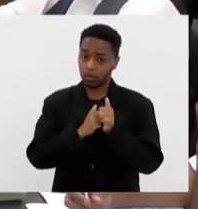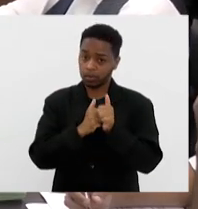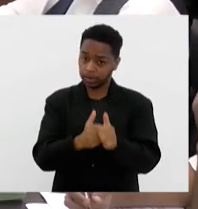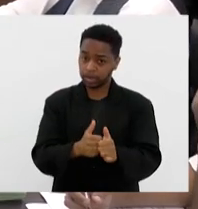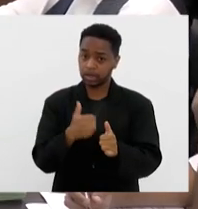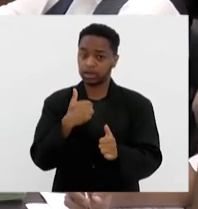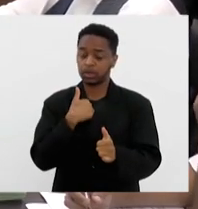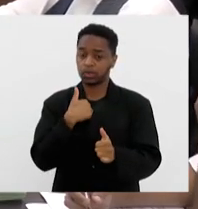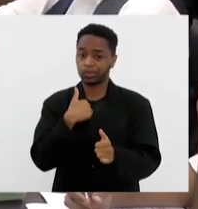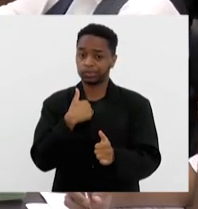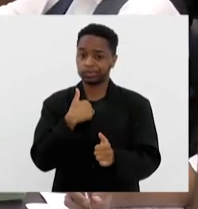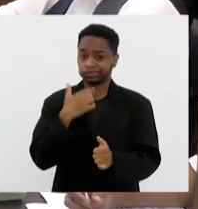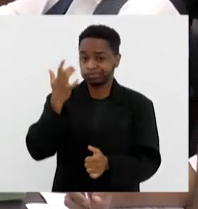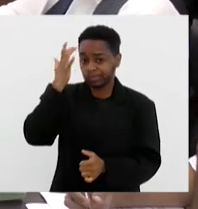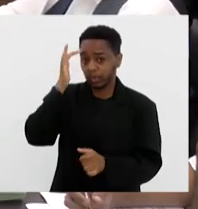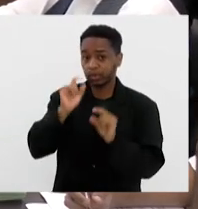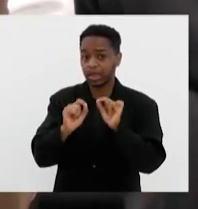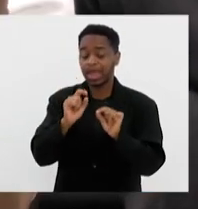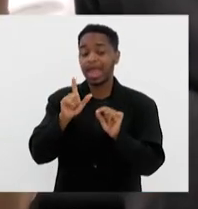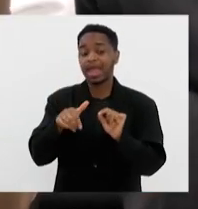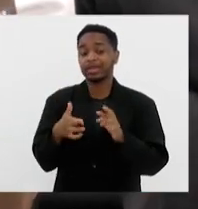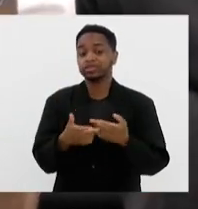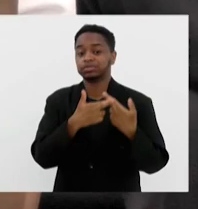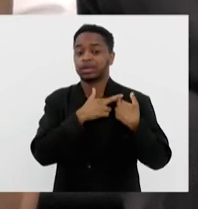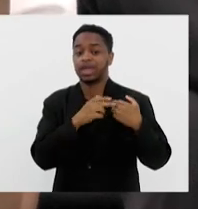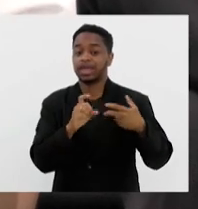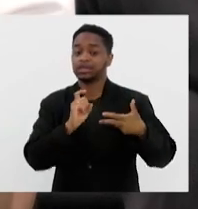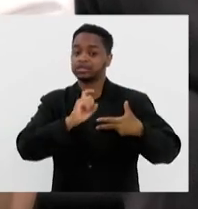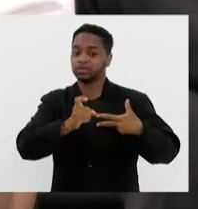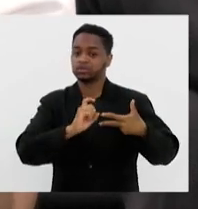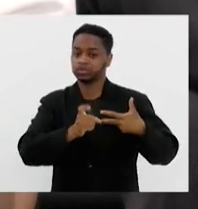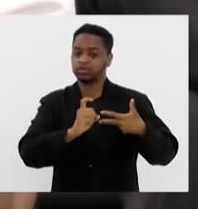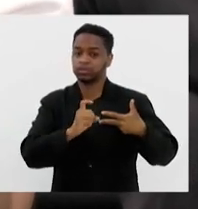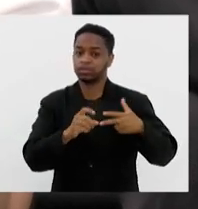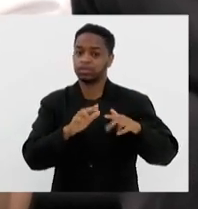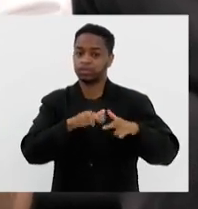observei, isso é muito de competência do Poder Executivo através do edital.